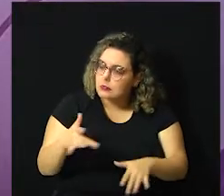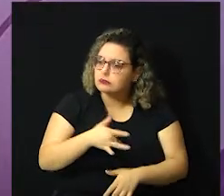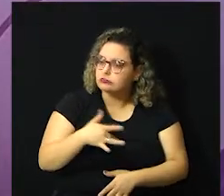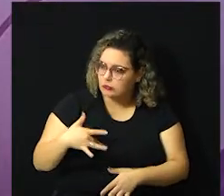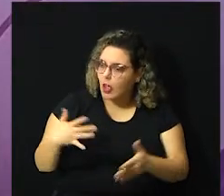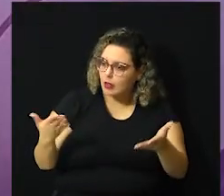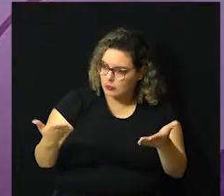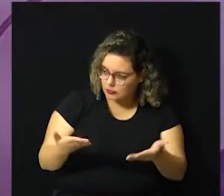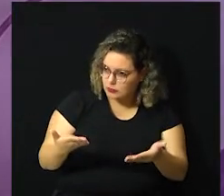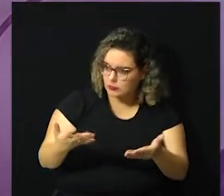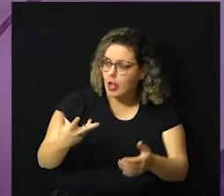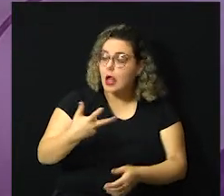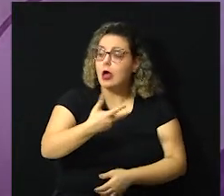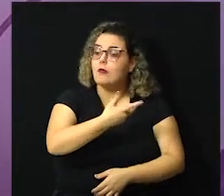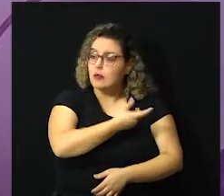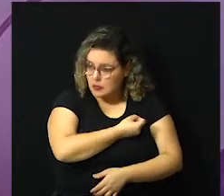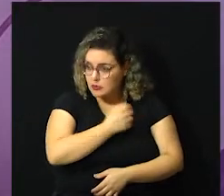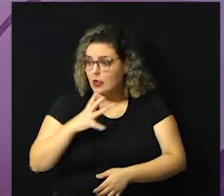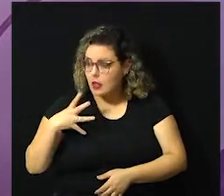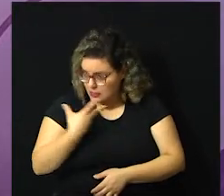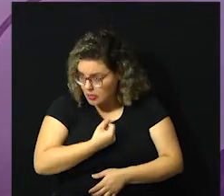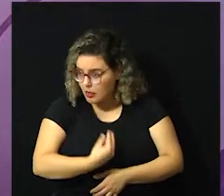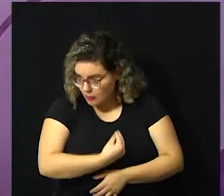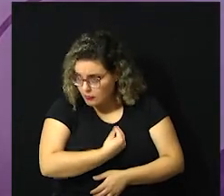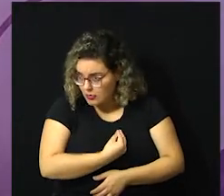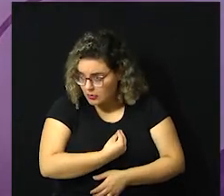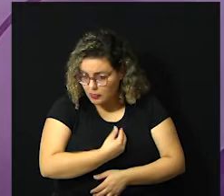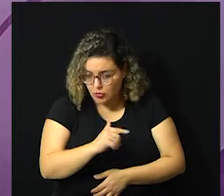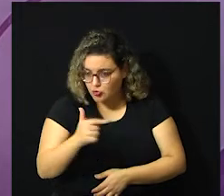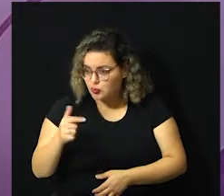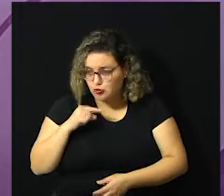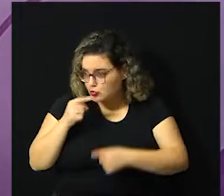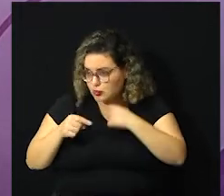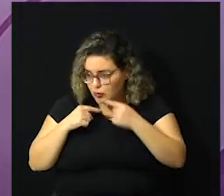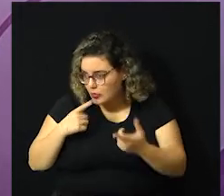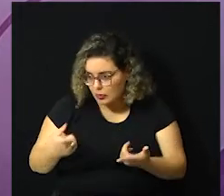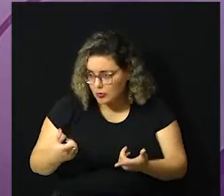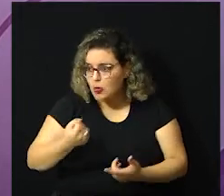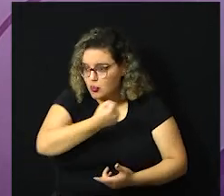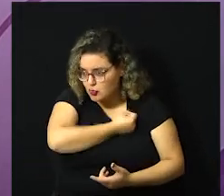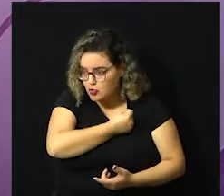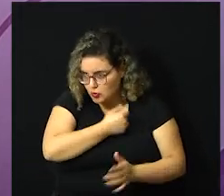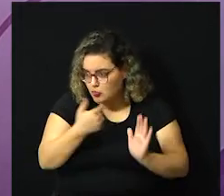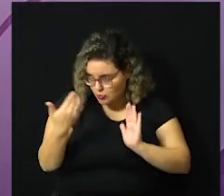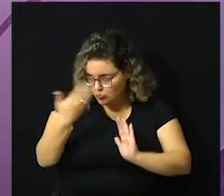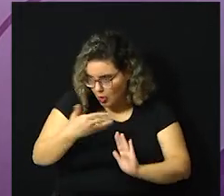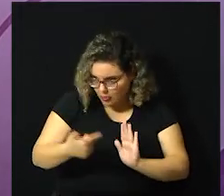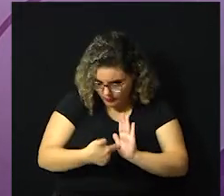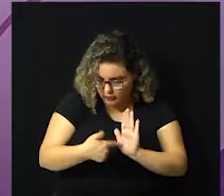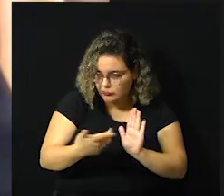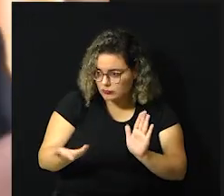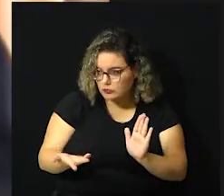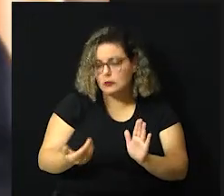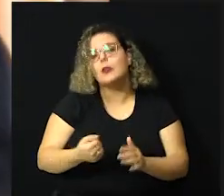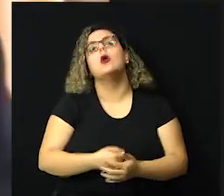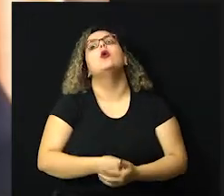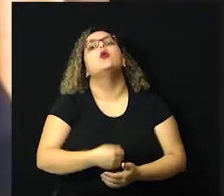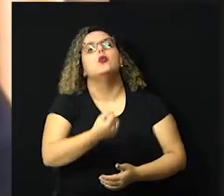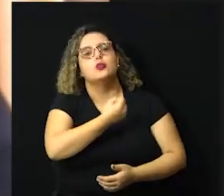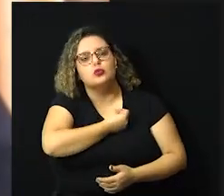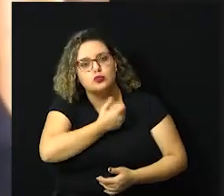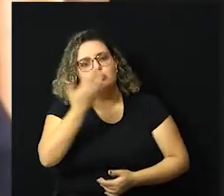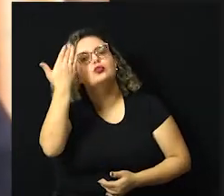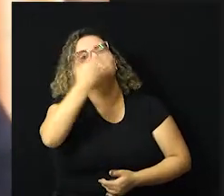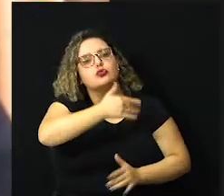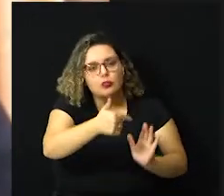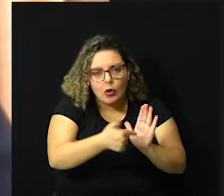Saúde Agora, vacina salva vidas. Não existe essa dúvida, os números comprovam. Os números